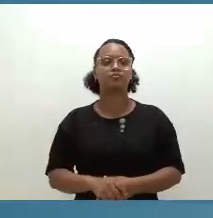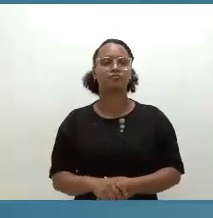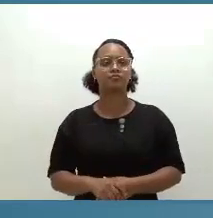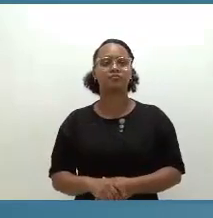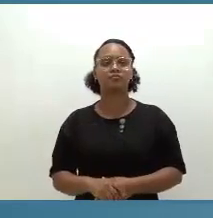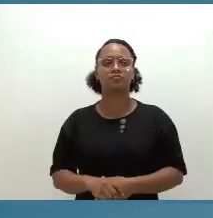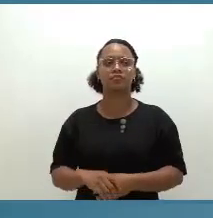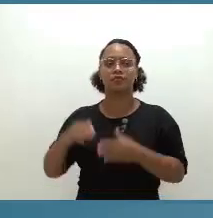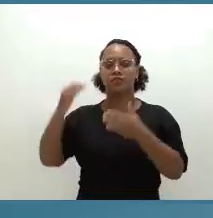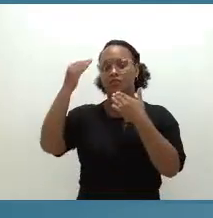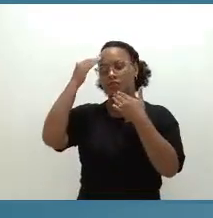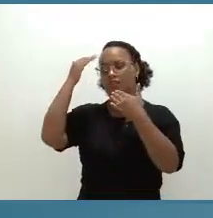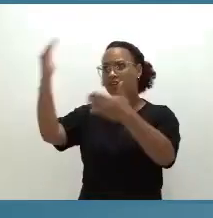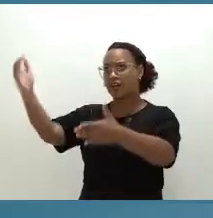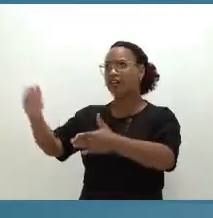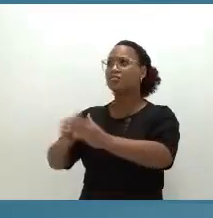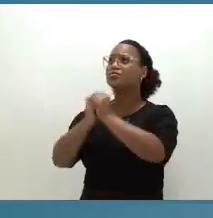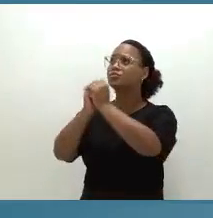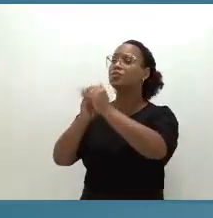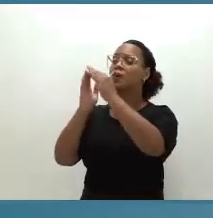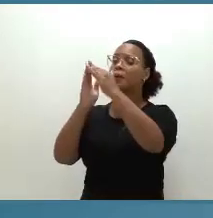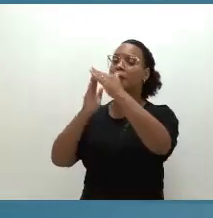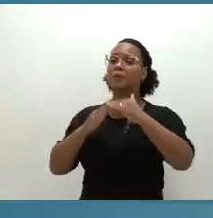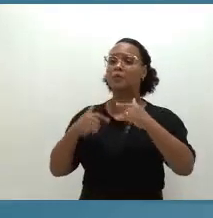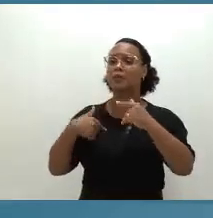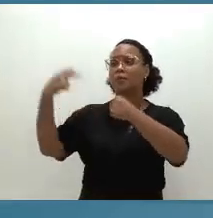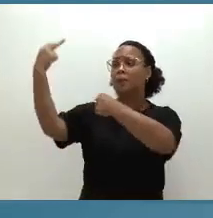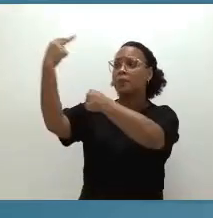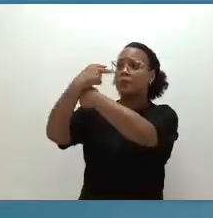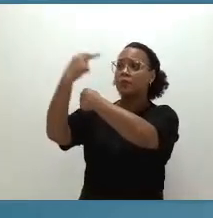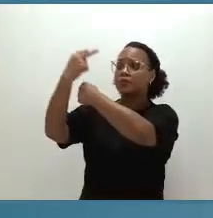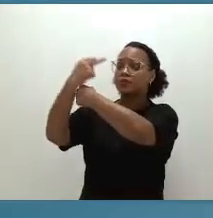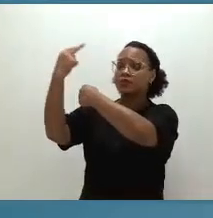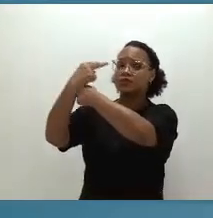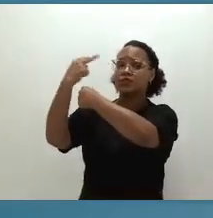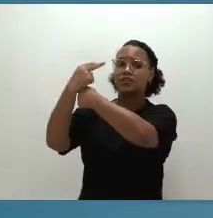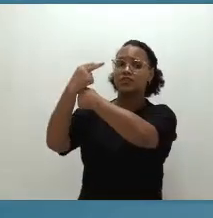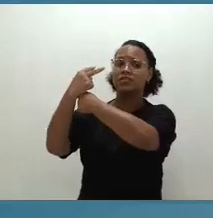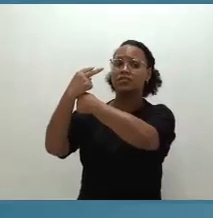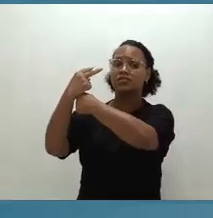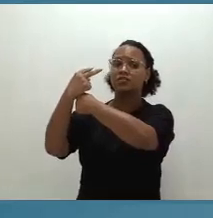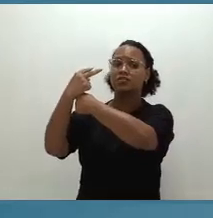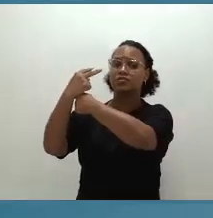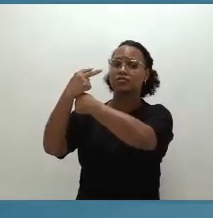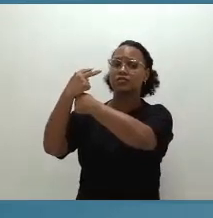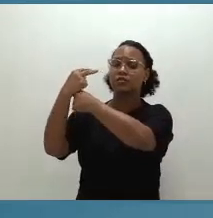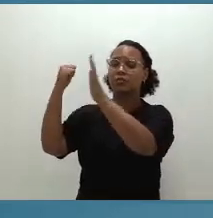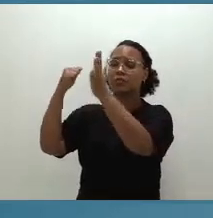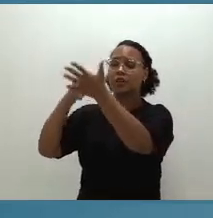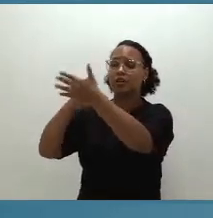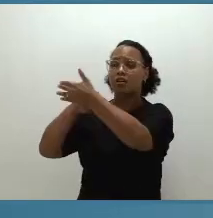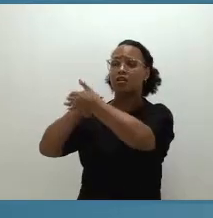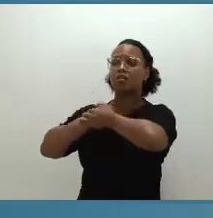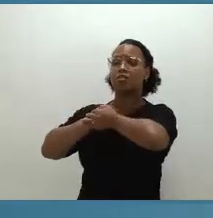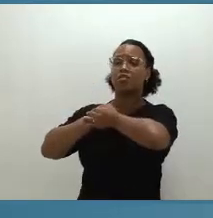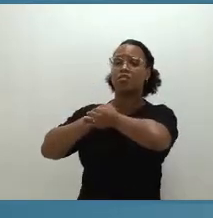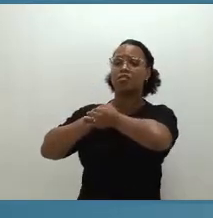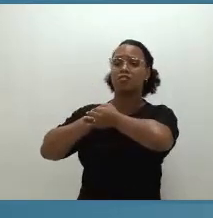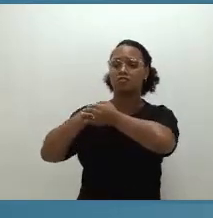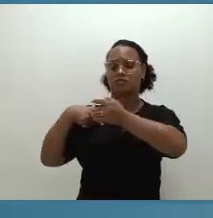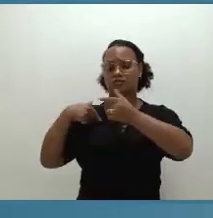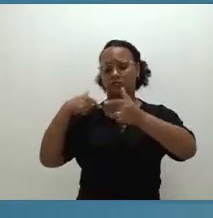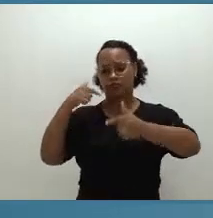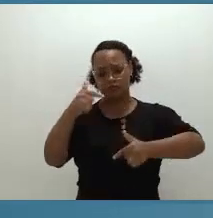Agradeço e peço a eles que me protejam, me guardem nesta missão